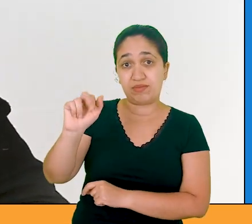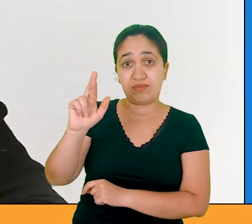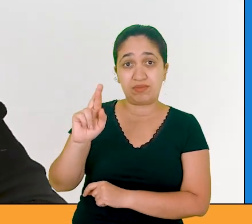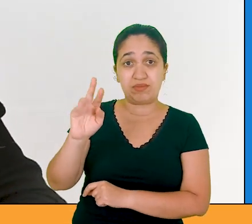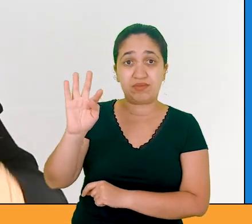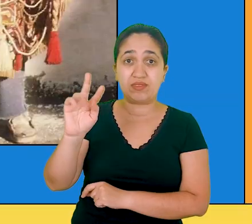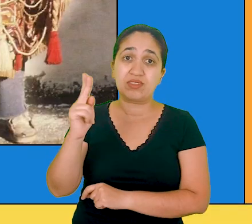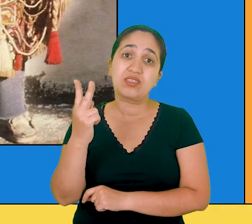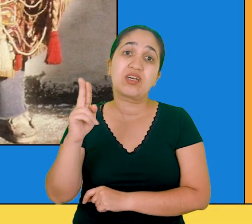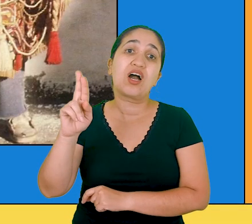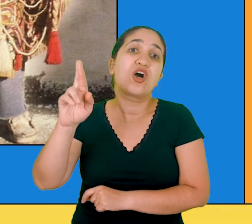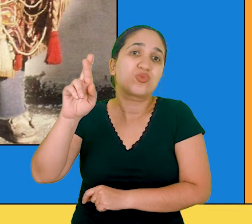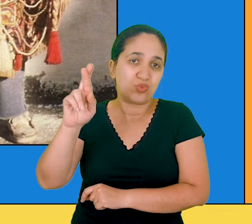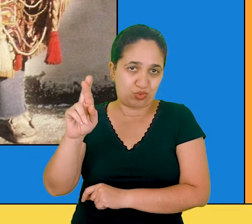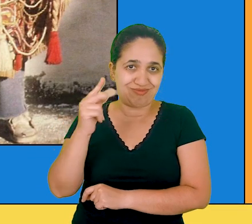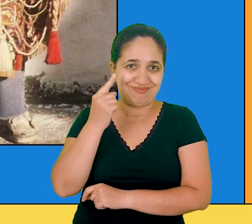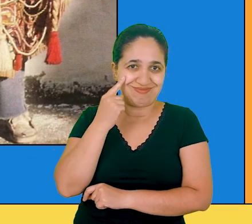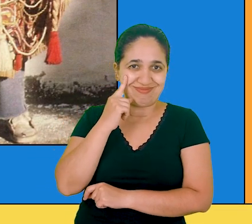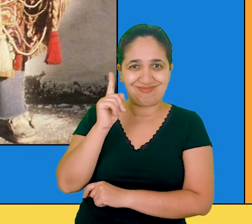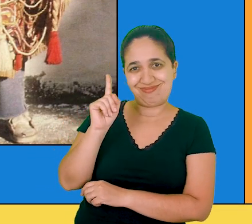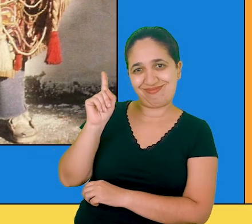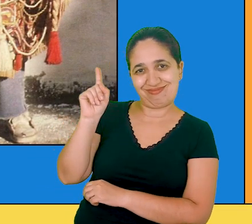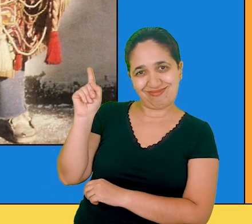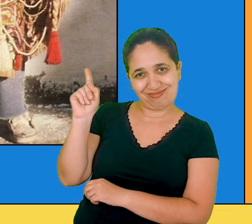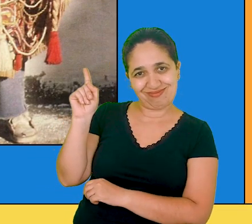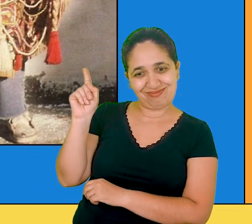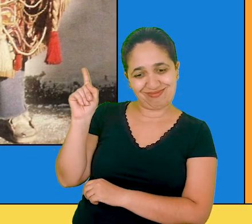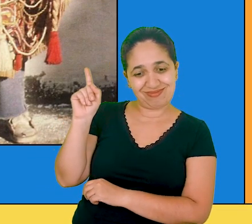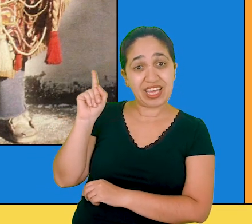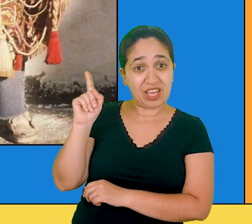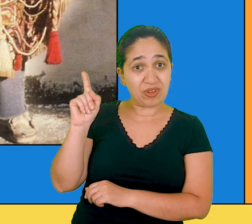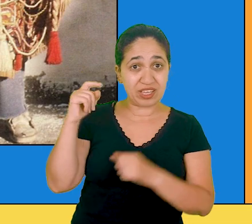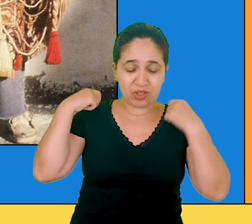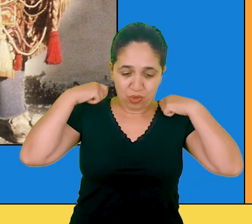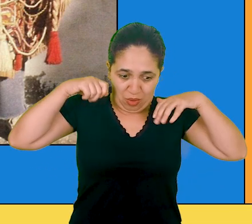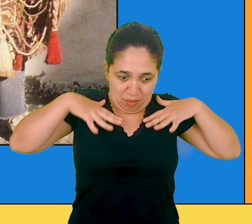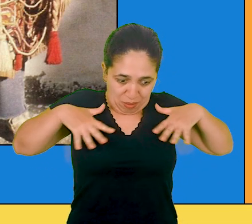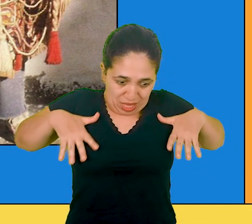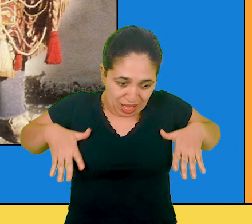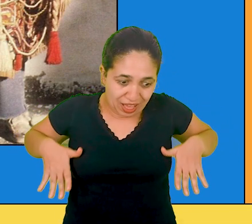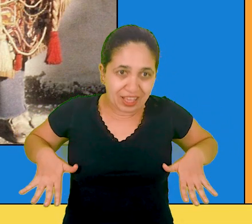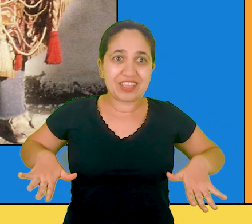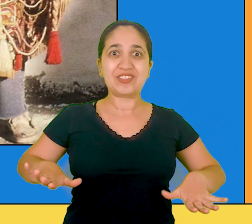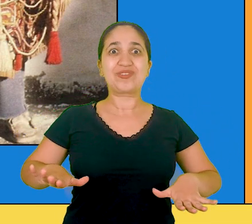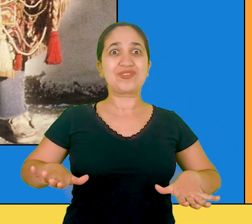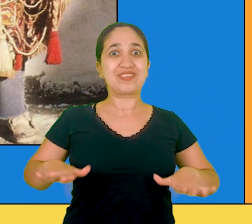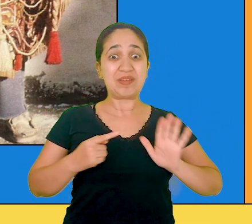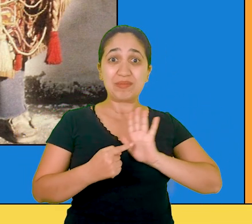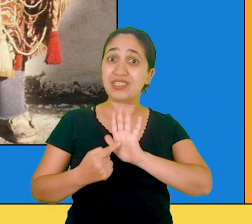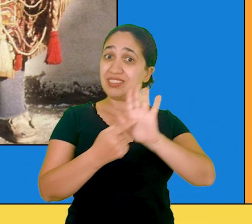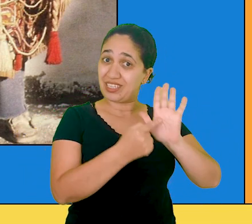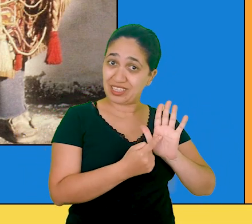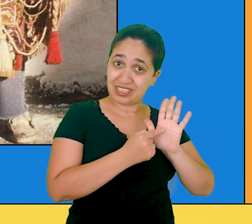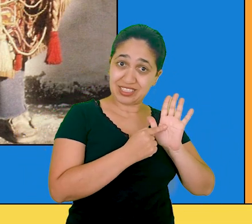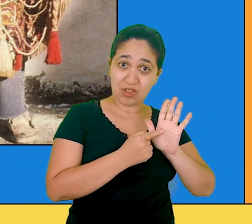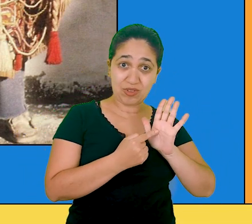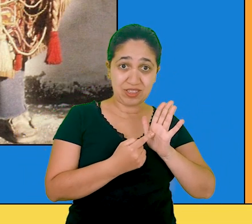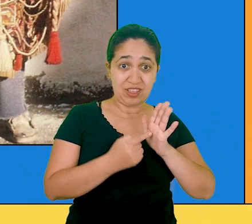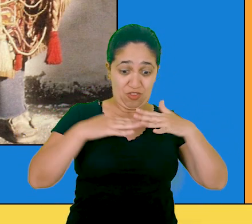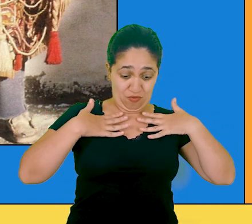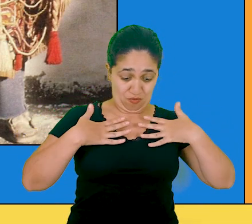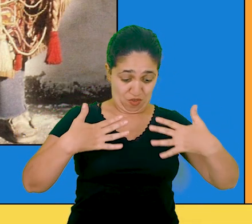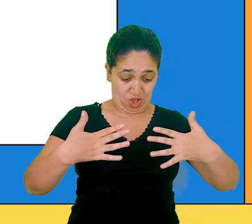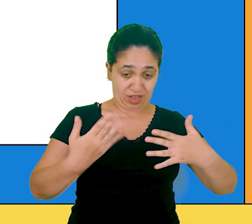Bispo do Rosário. À esquerda, foto de um manto bege com pinturas coloridas, gola vermelha e cordões. À direita, um homem negro de